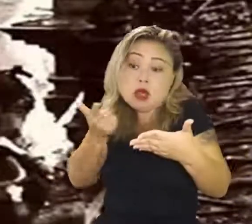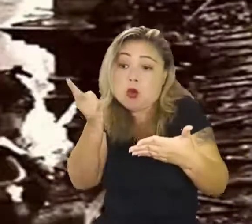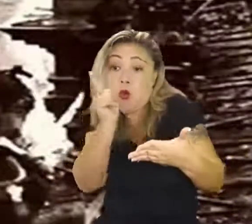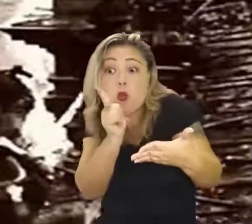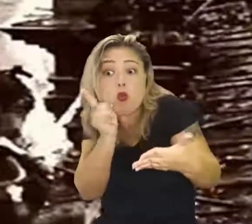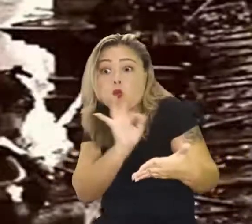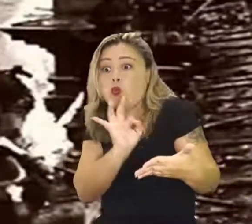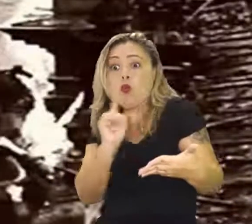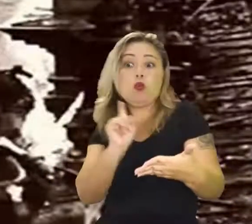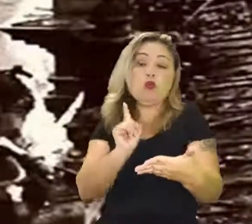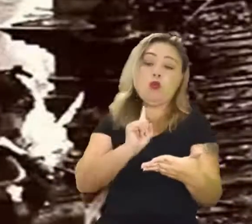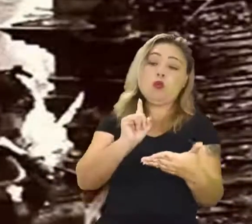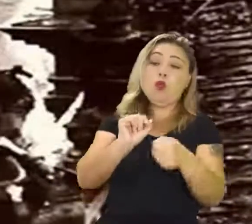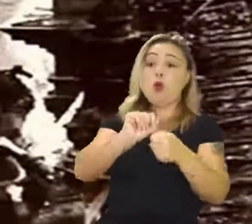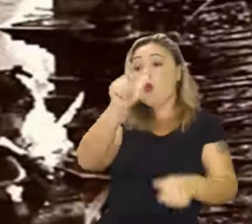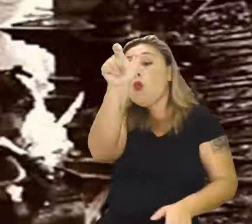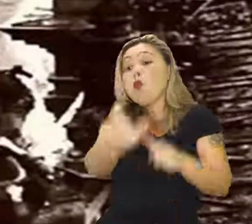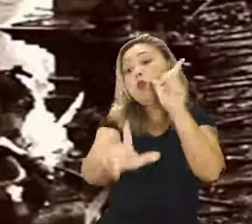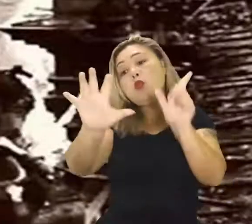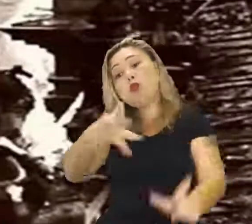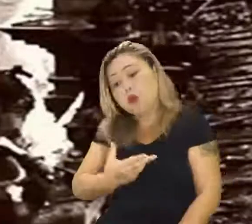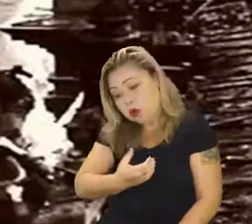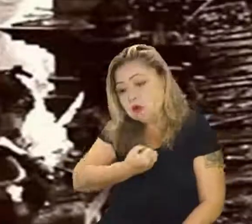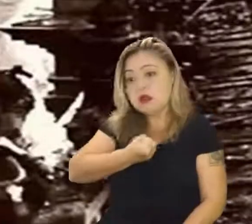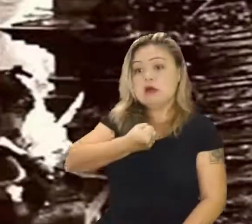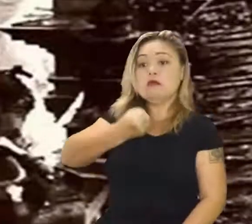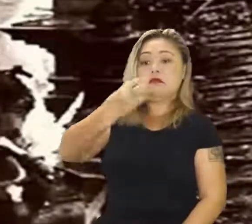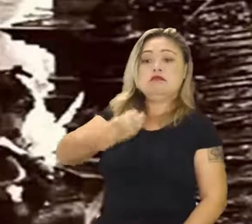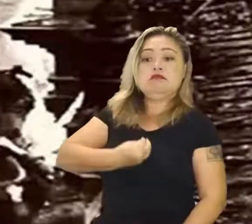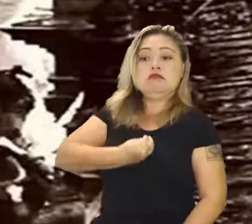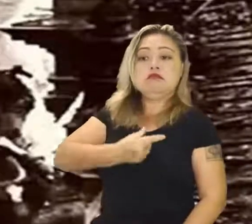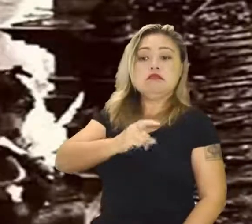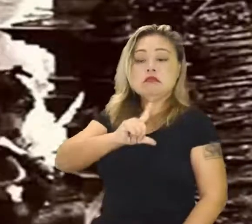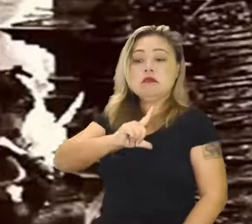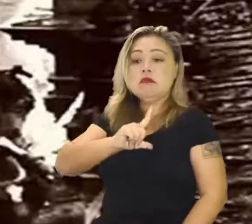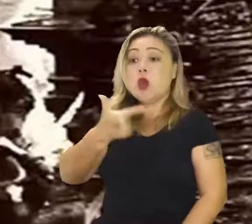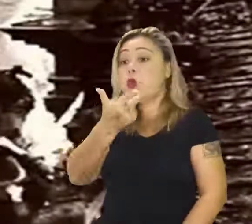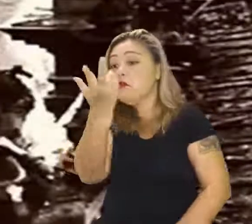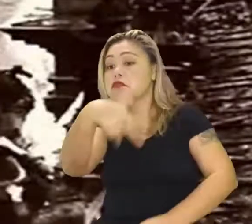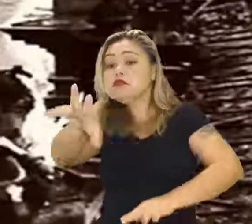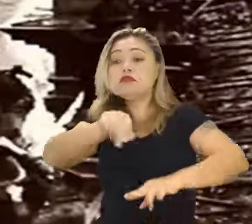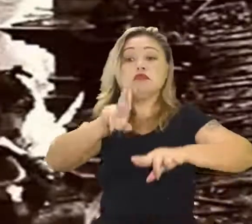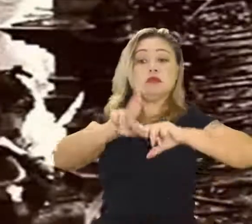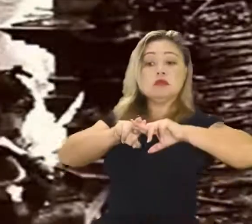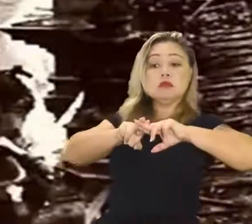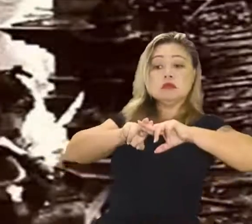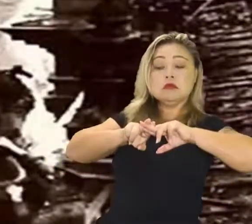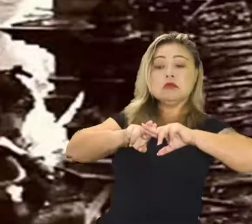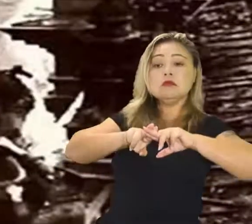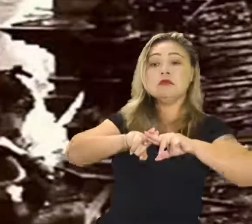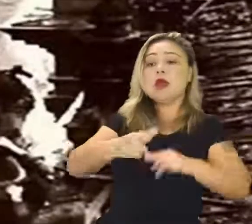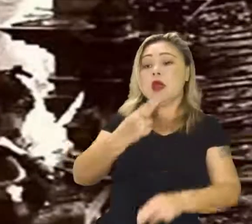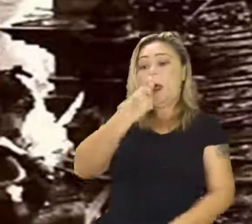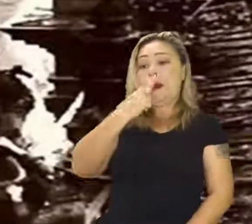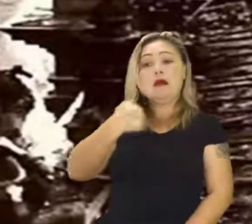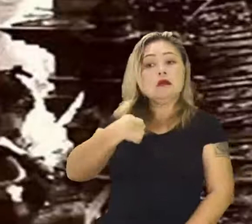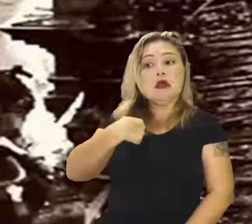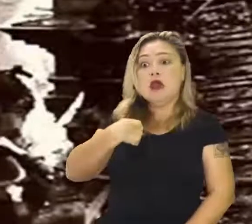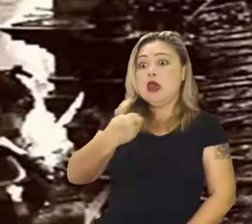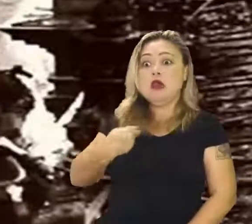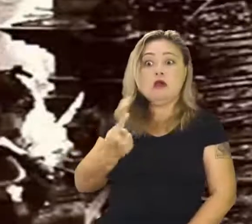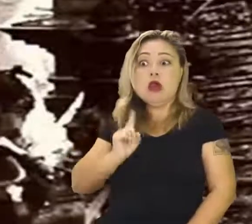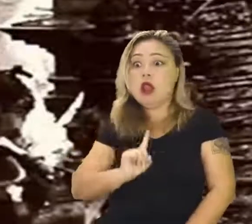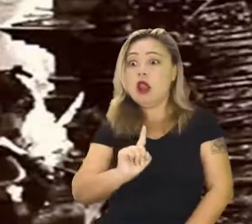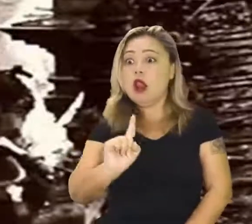uns vão cometer suicídio, outros vão ser presos. E Hitler disse, eu não vou me